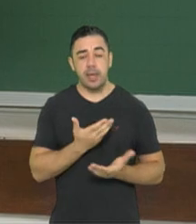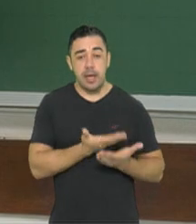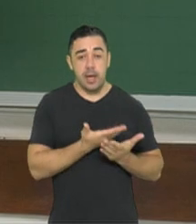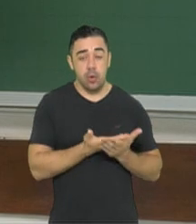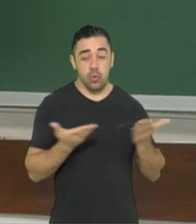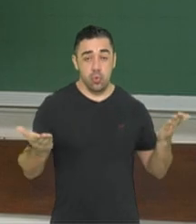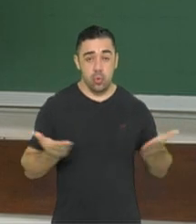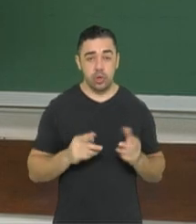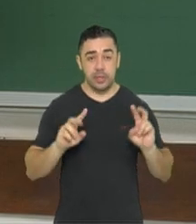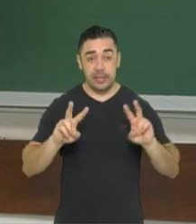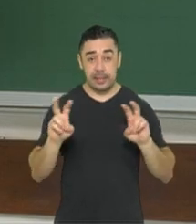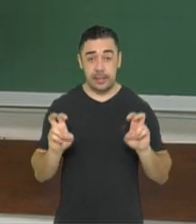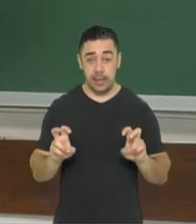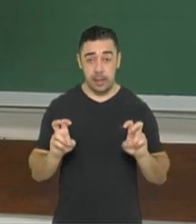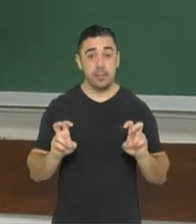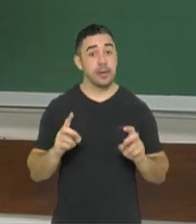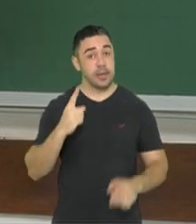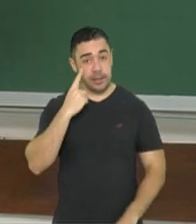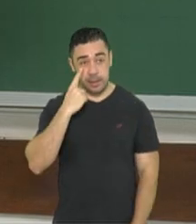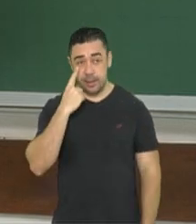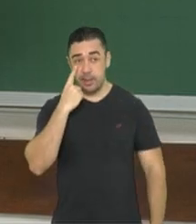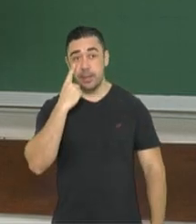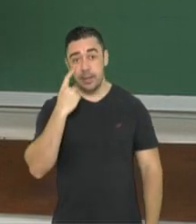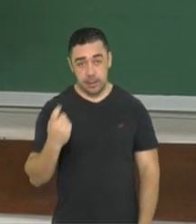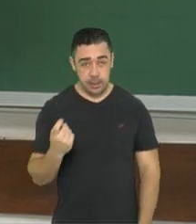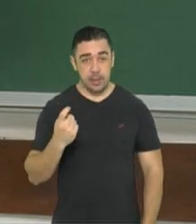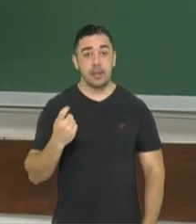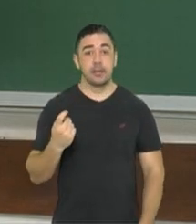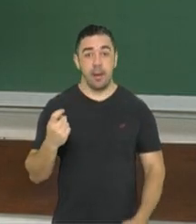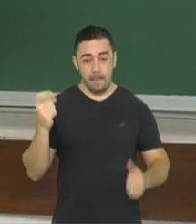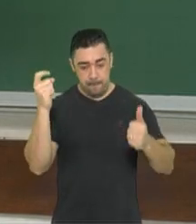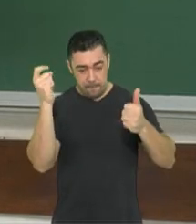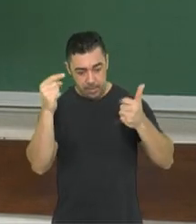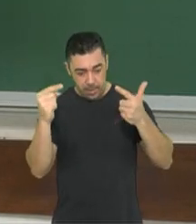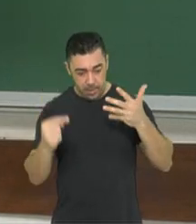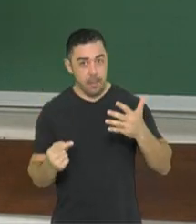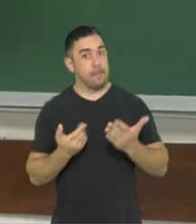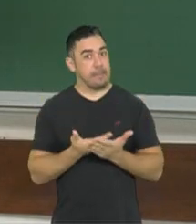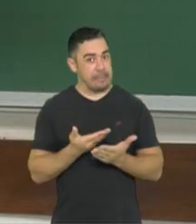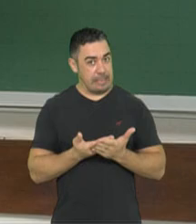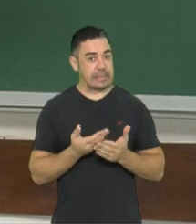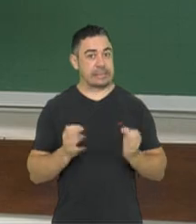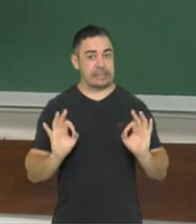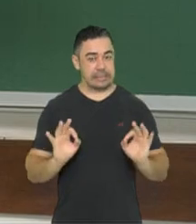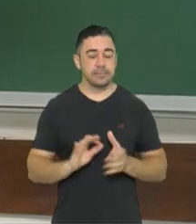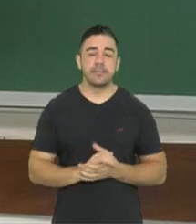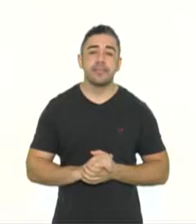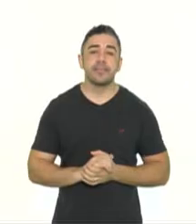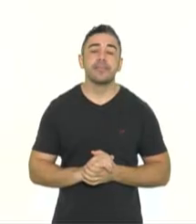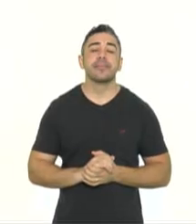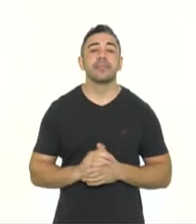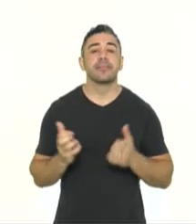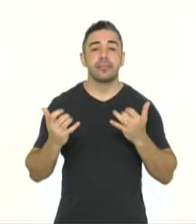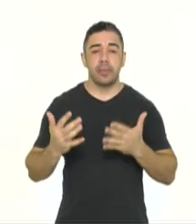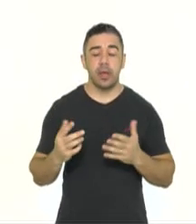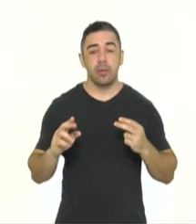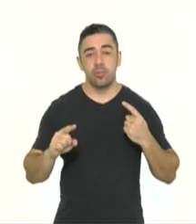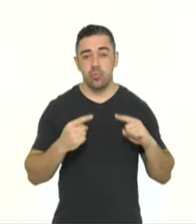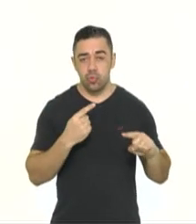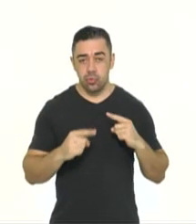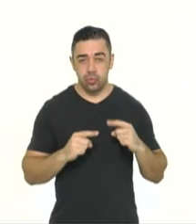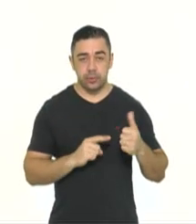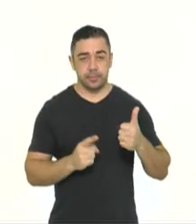nós temos um tema bem interessante, mas a gente tem bastante coisa para estudar, hein? Nós vamos falar sobre música,